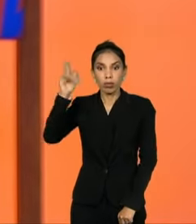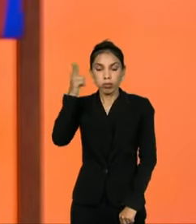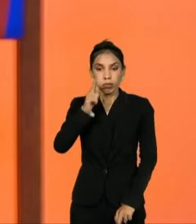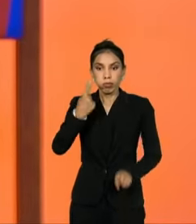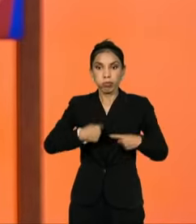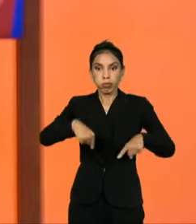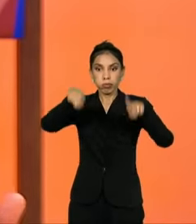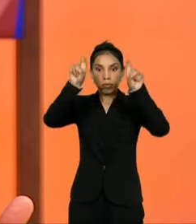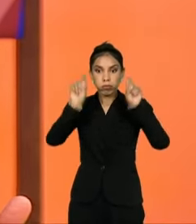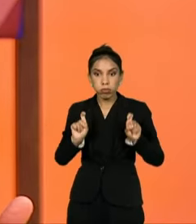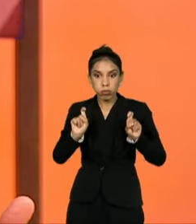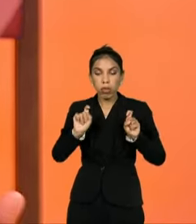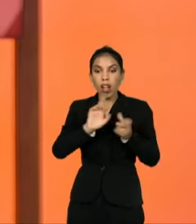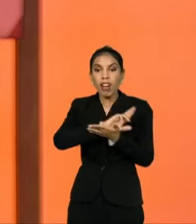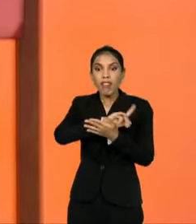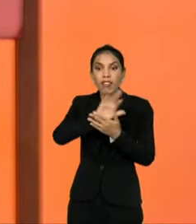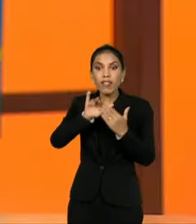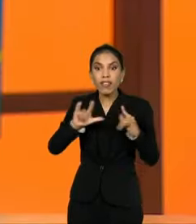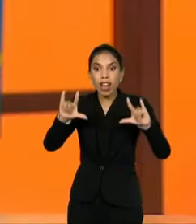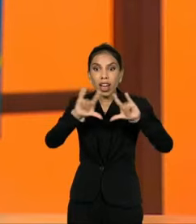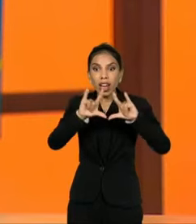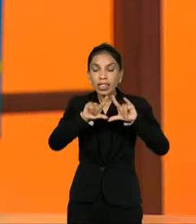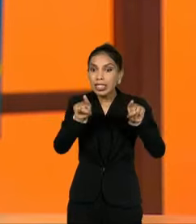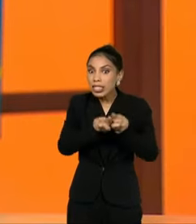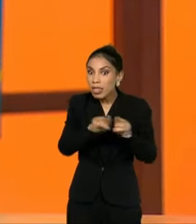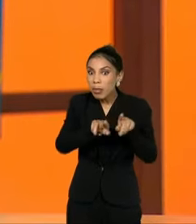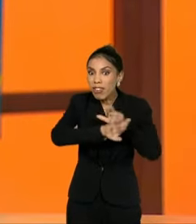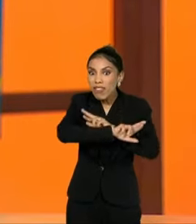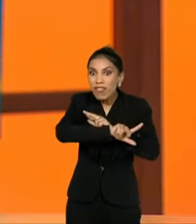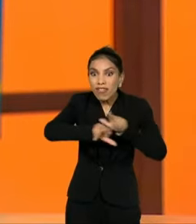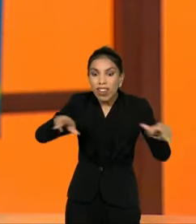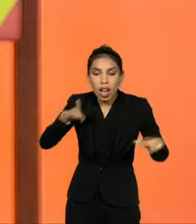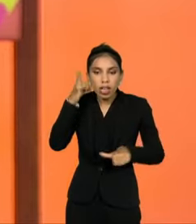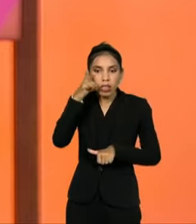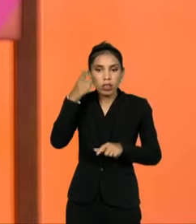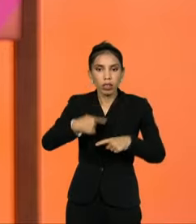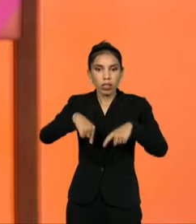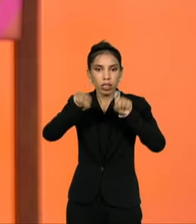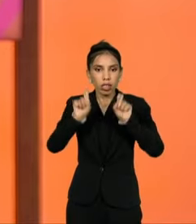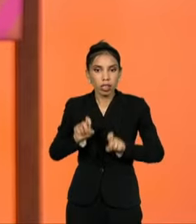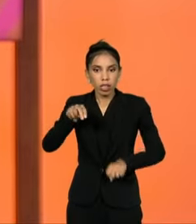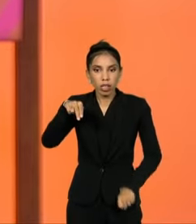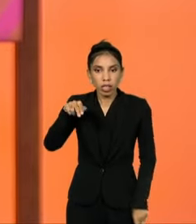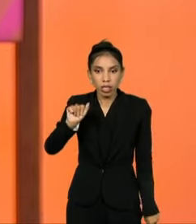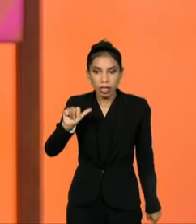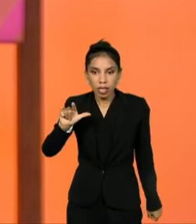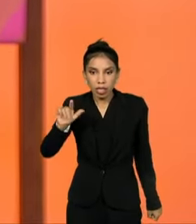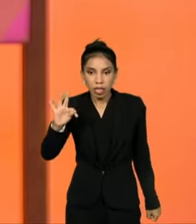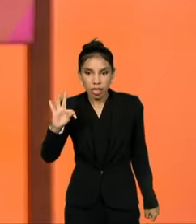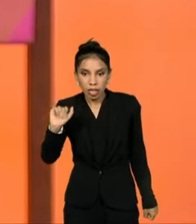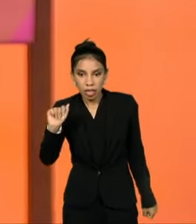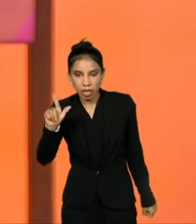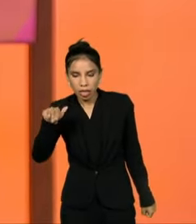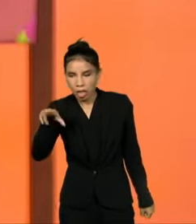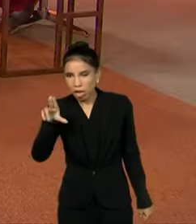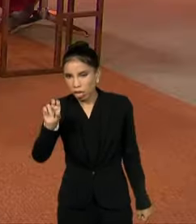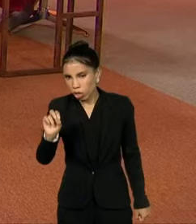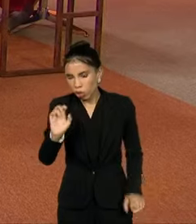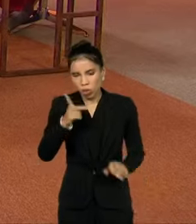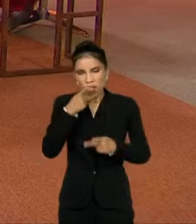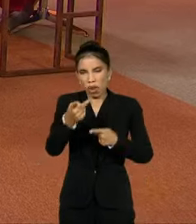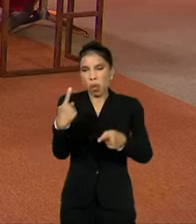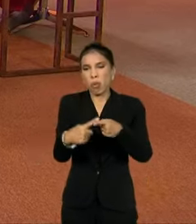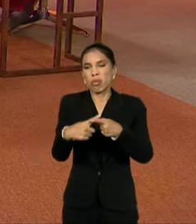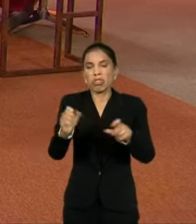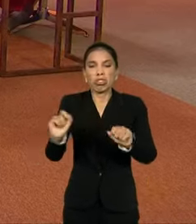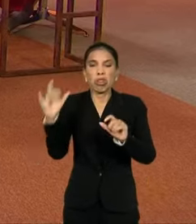quando eu sou eleito, vários milicianos foram eleitos também deputado estadual. Né? Natalino foi eleito. Estou falando isso porque ele já foi preso, deve